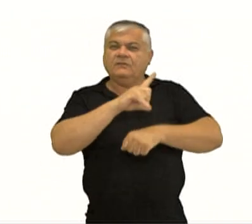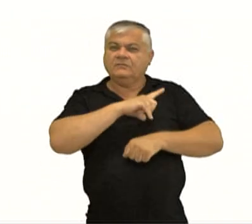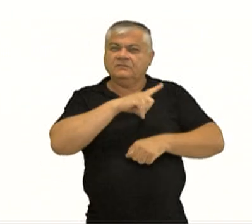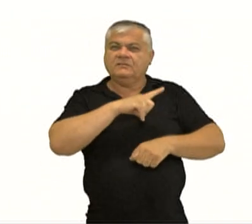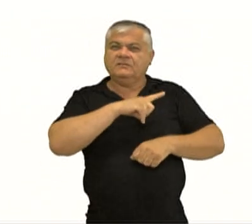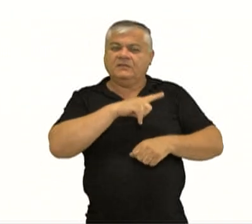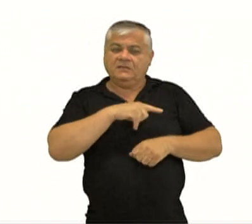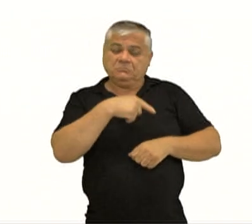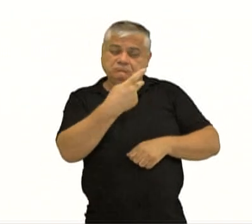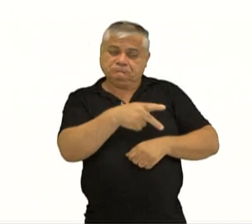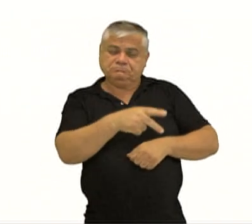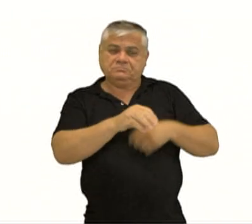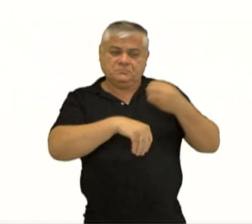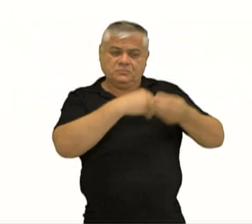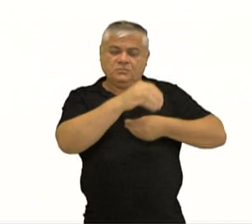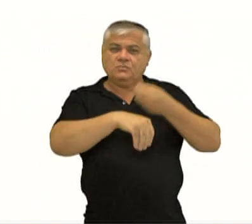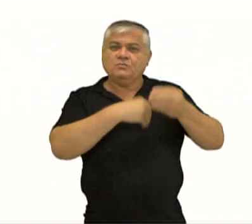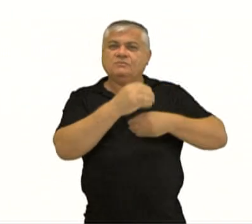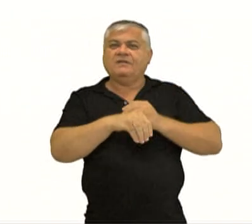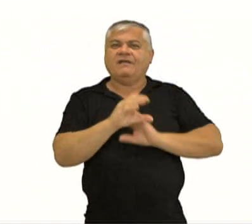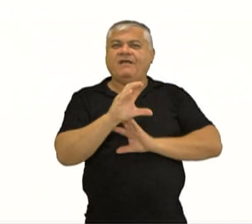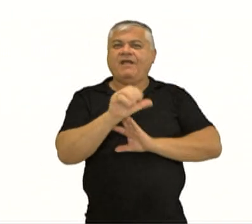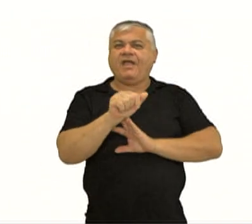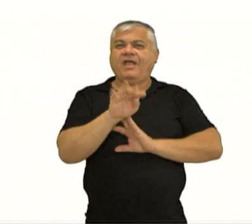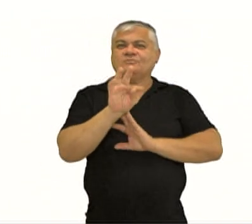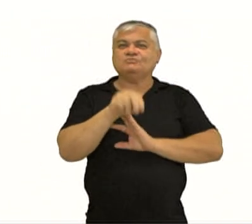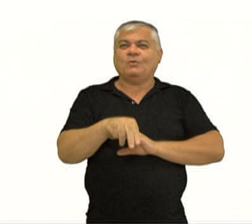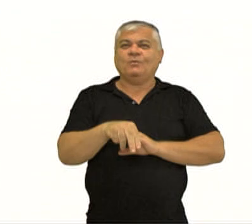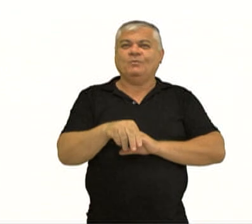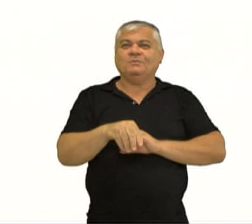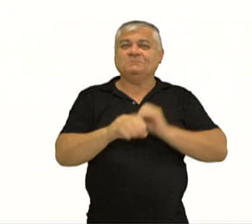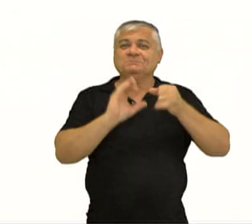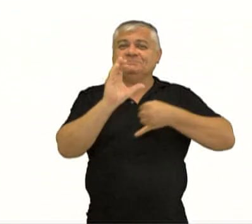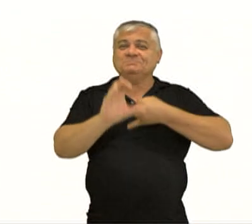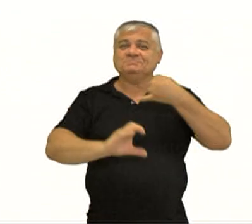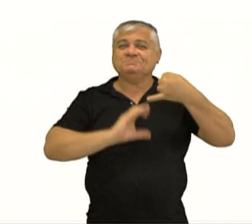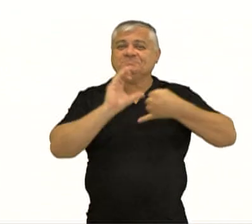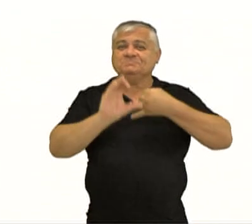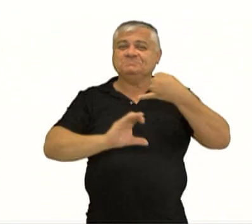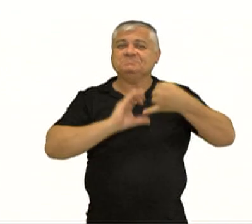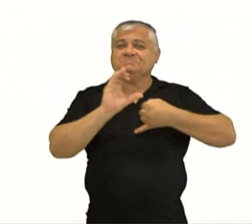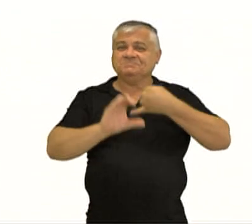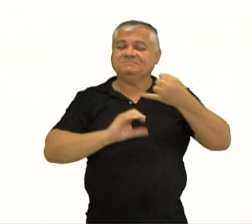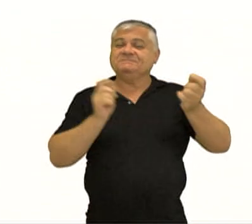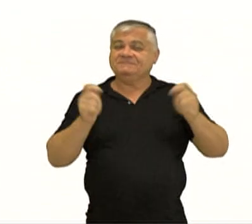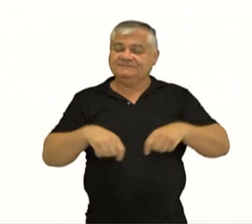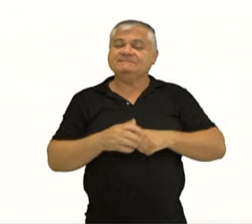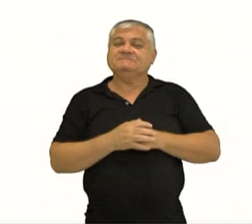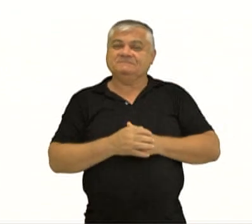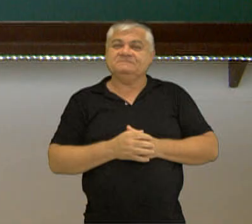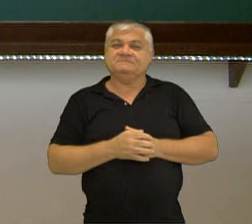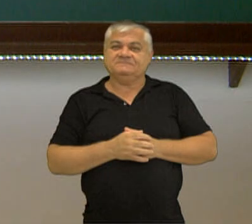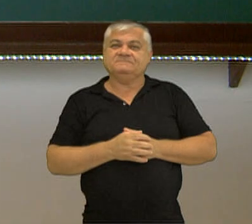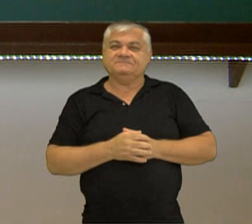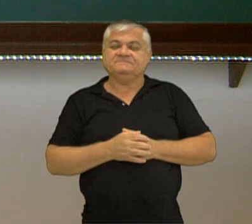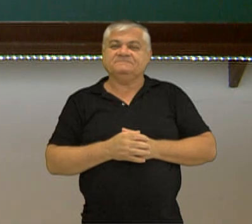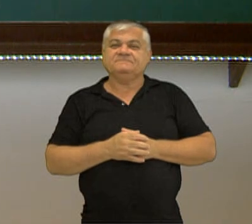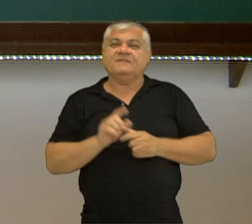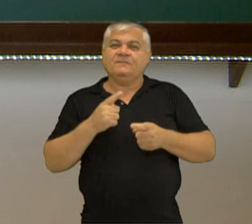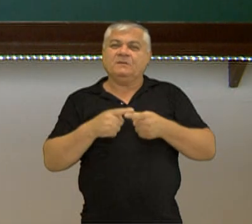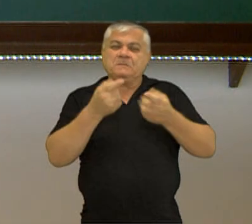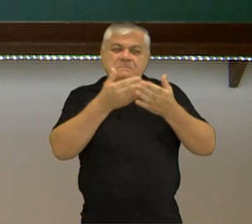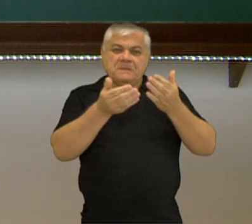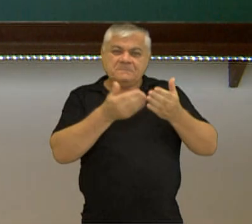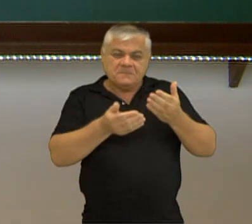formar cátions, né? Porque como eles acabam doando, perdendo aqueles elétrons, poucos elétrons que eles têm lá na